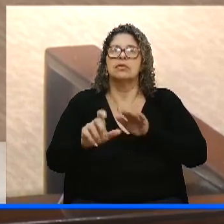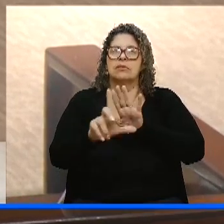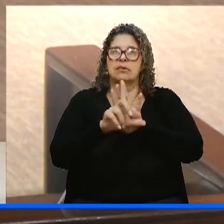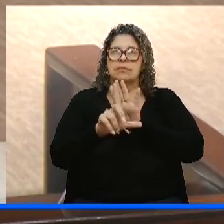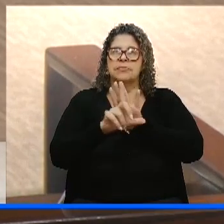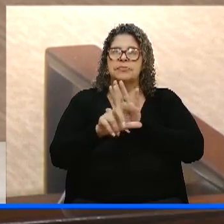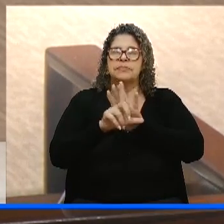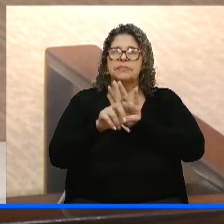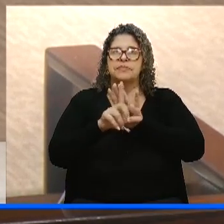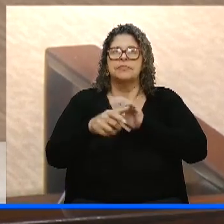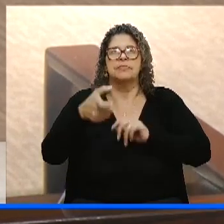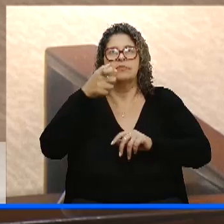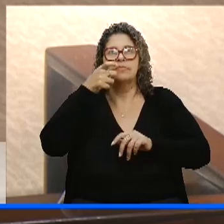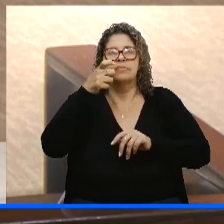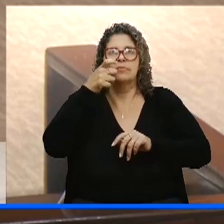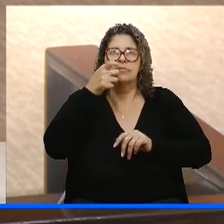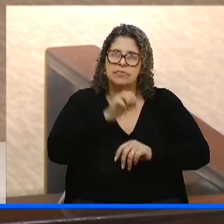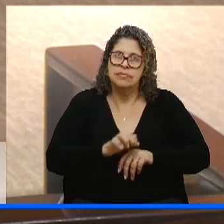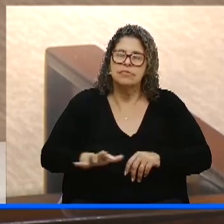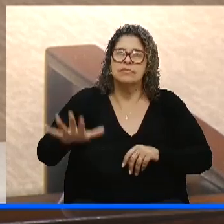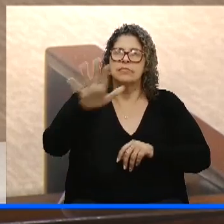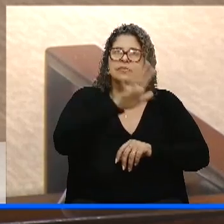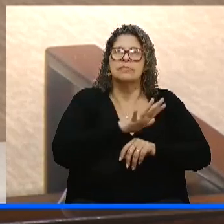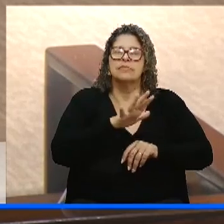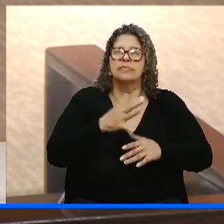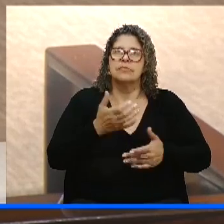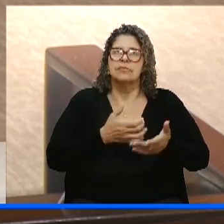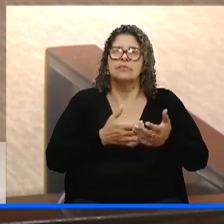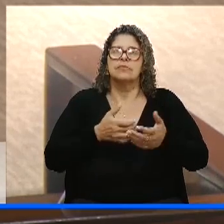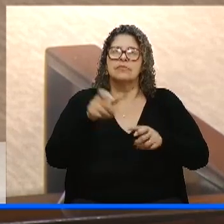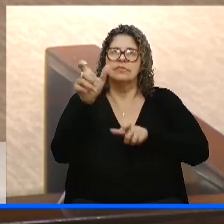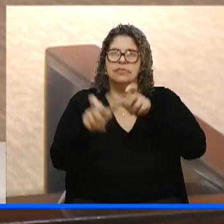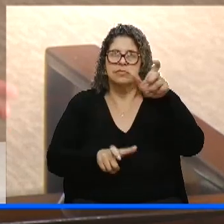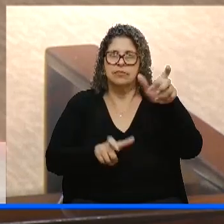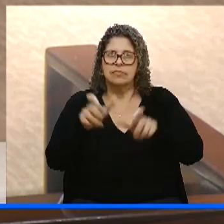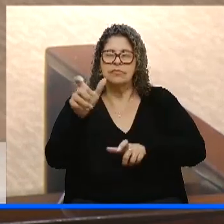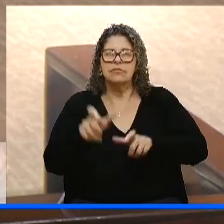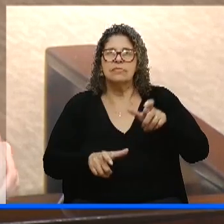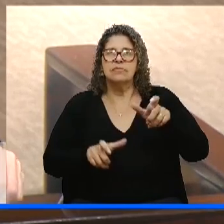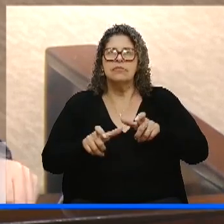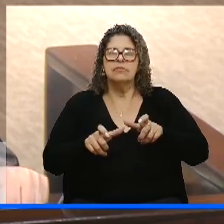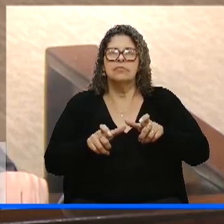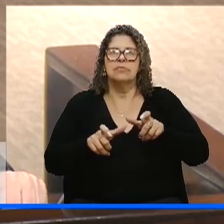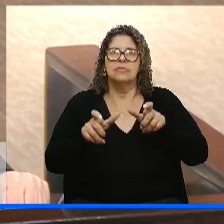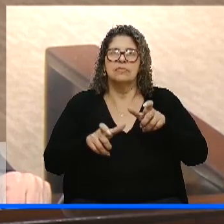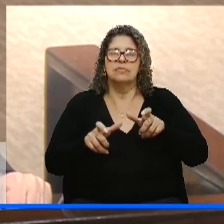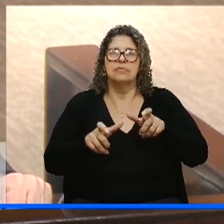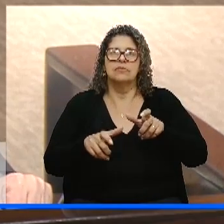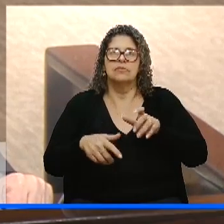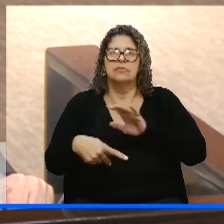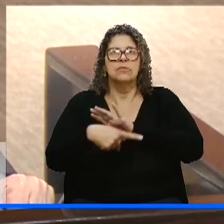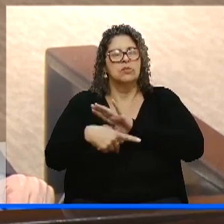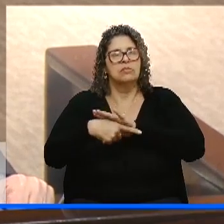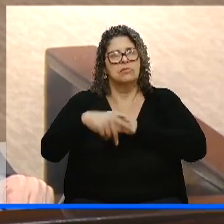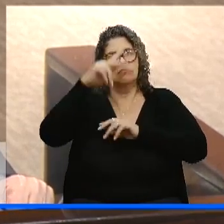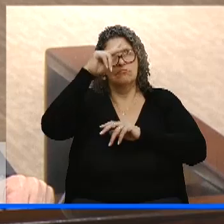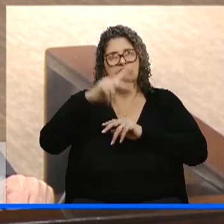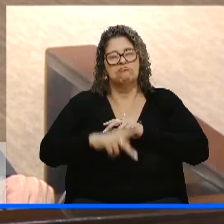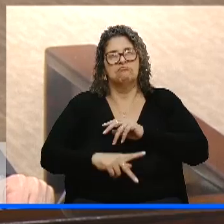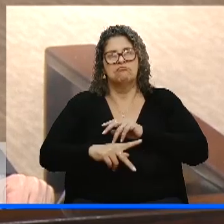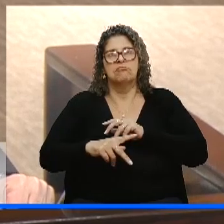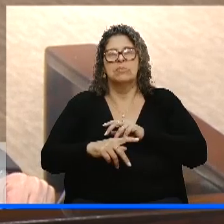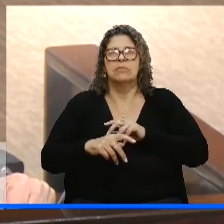os interesses delas fazer com que o estado sirva antes as corporações do que a população não se deve a